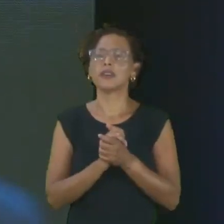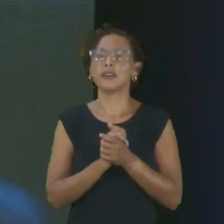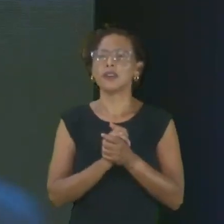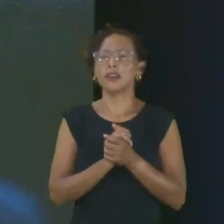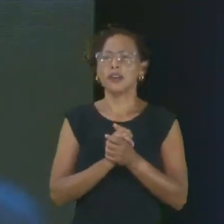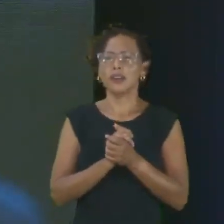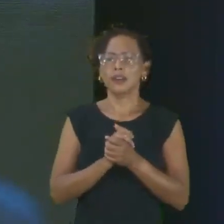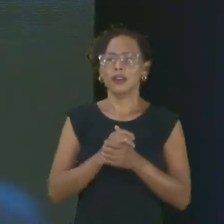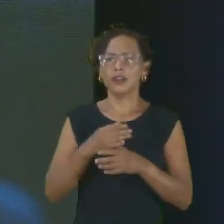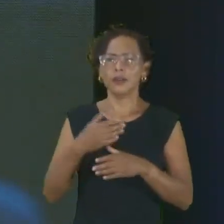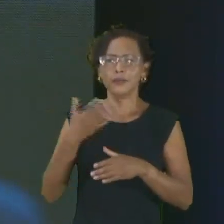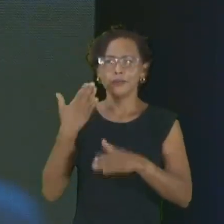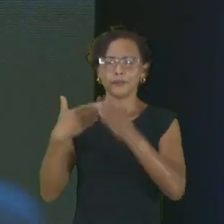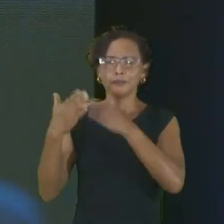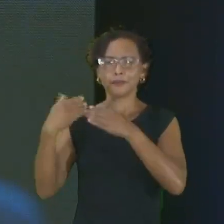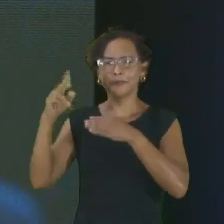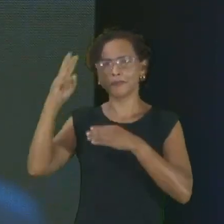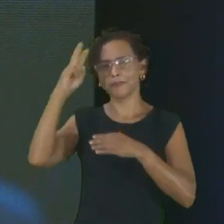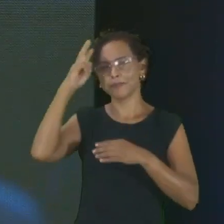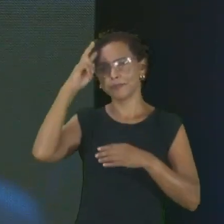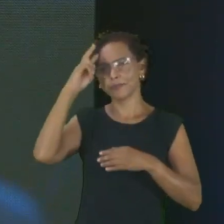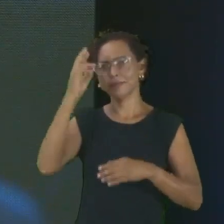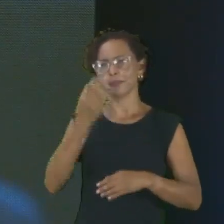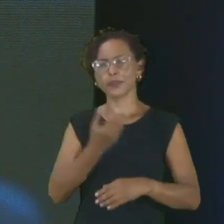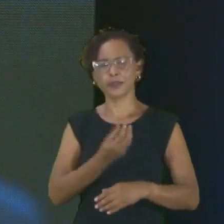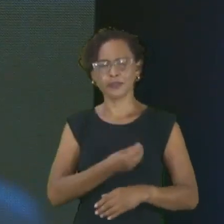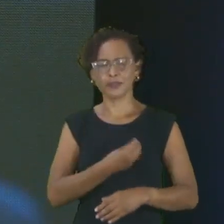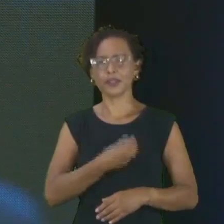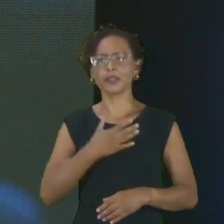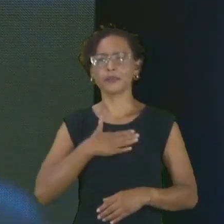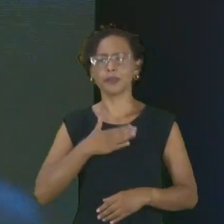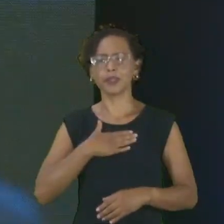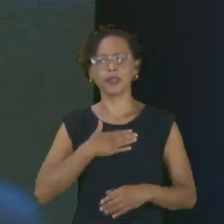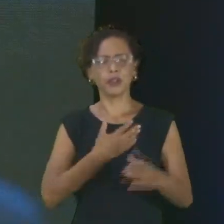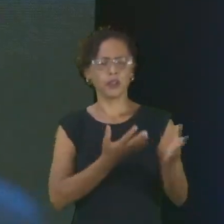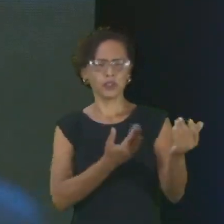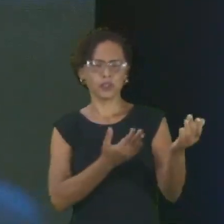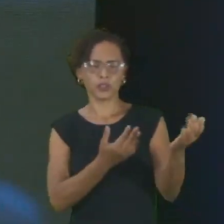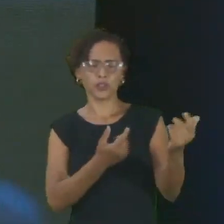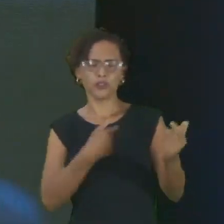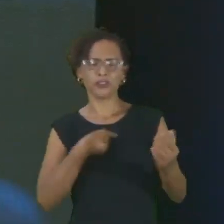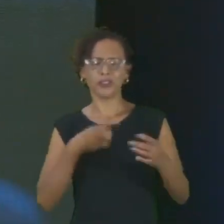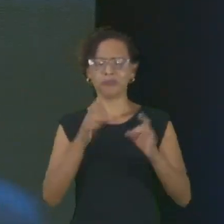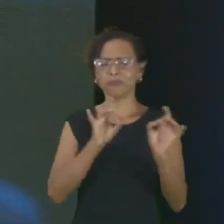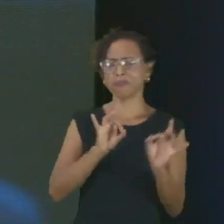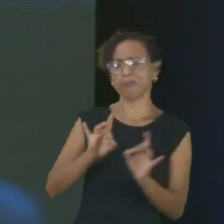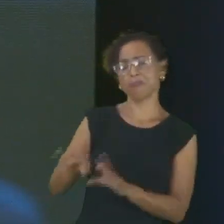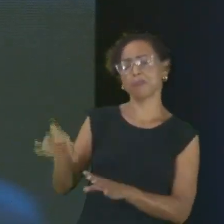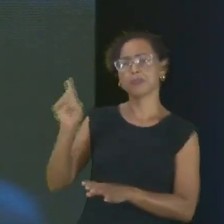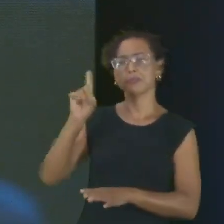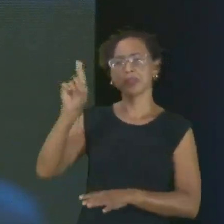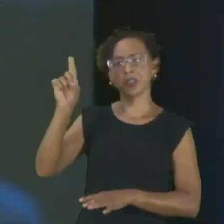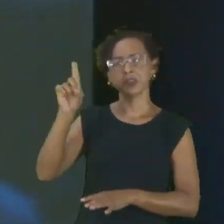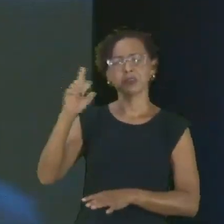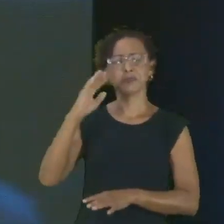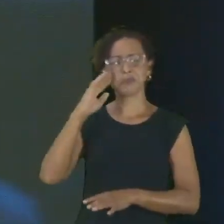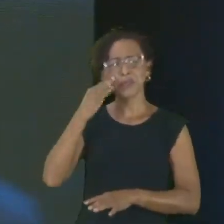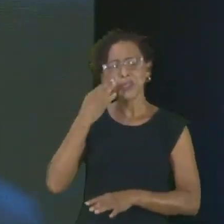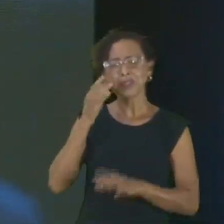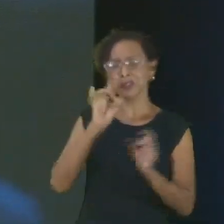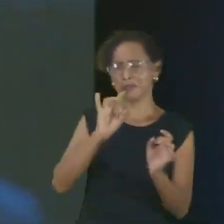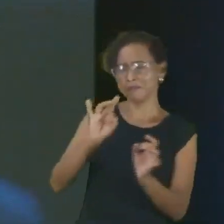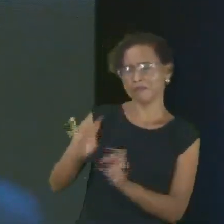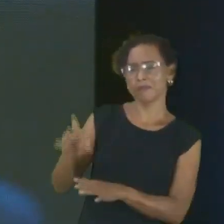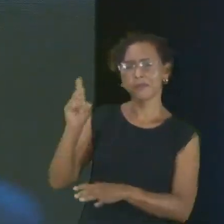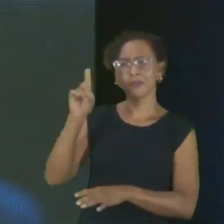Houve um tempo na minha história, muito jovem, que eu tentei desistir de Deus. Eu tentei de todas as